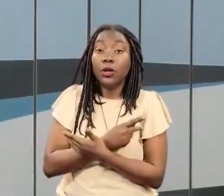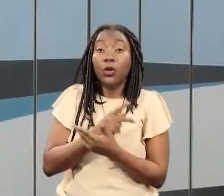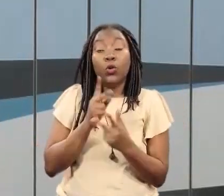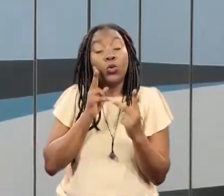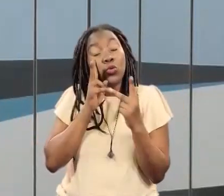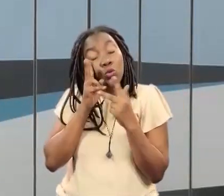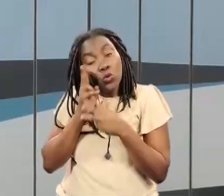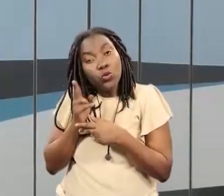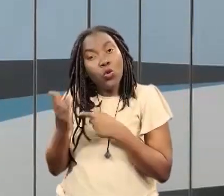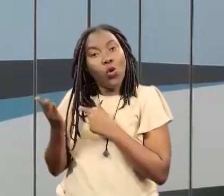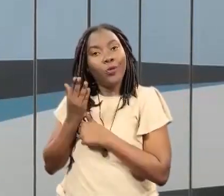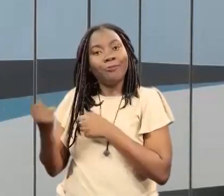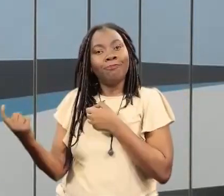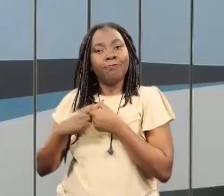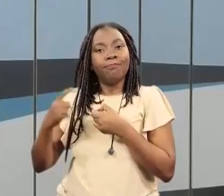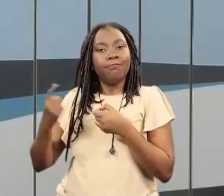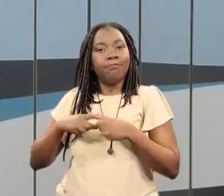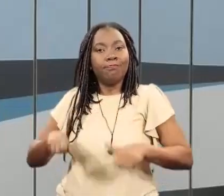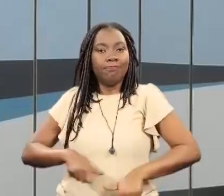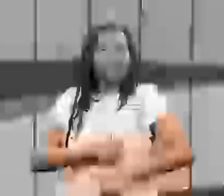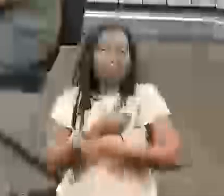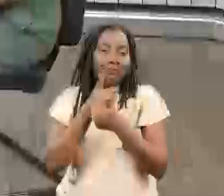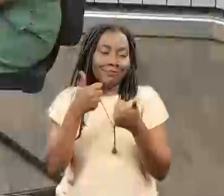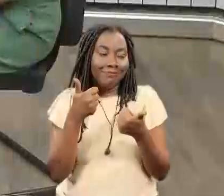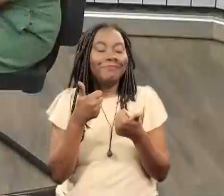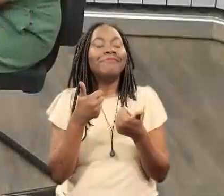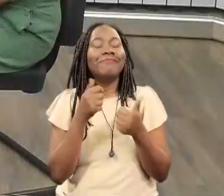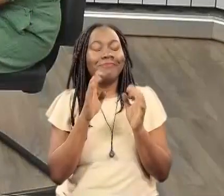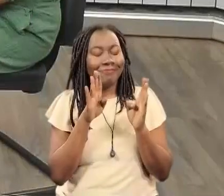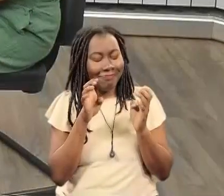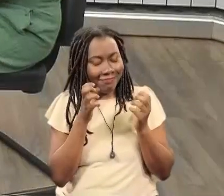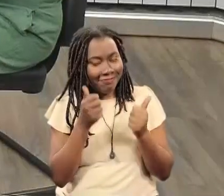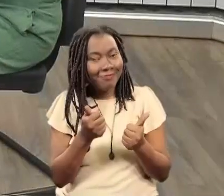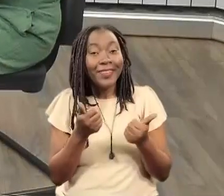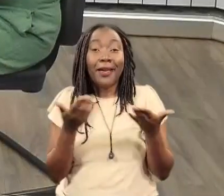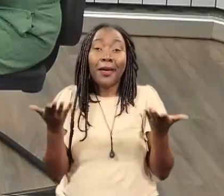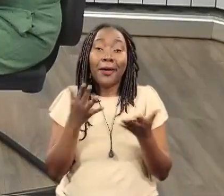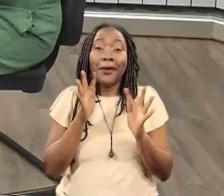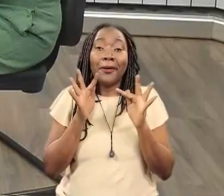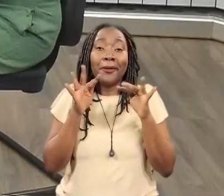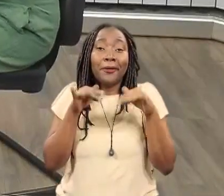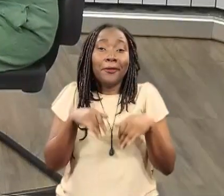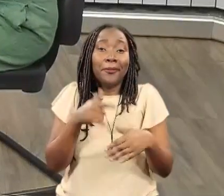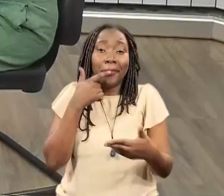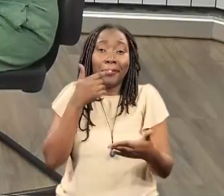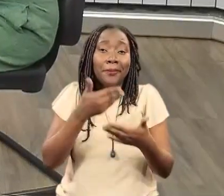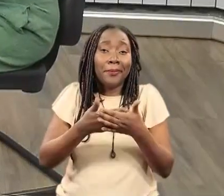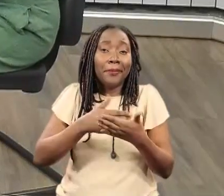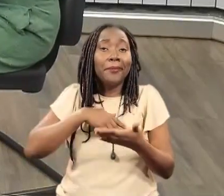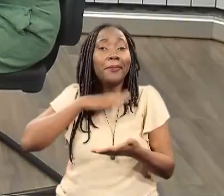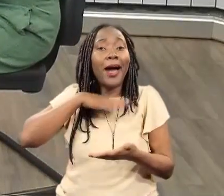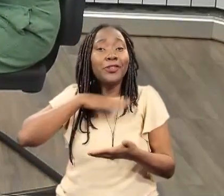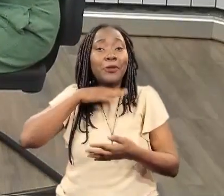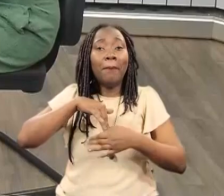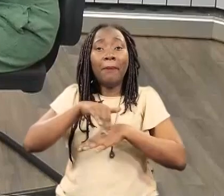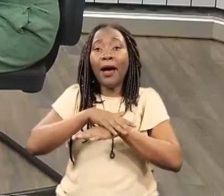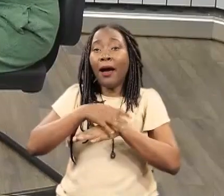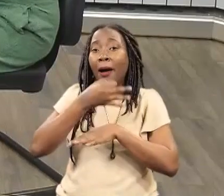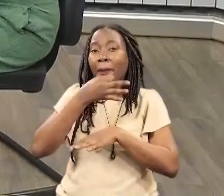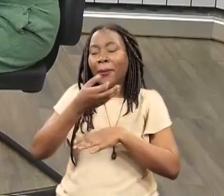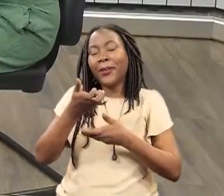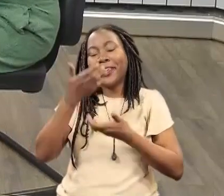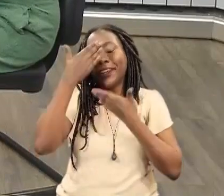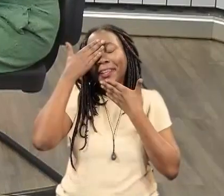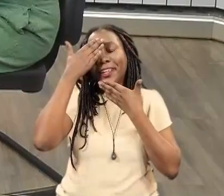reparador. Entende? Muito bem. A gente está chegando ao fim do nosso bate-papo aqui, do nosso ponto de vista. Eu quero